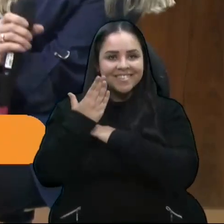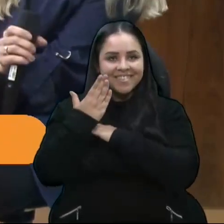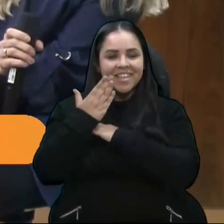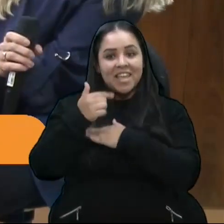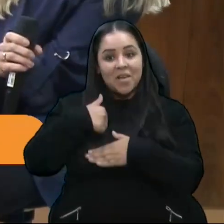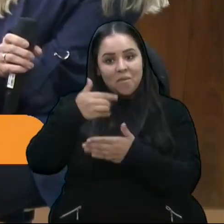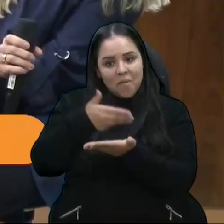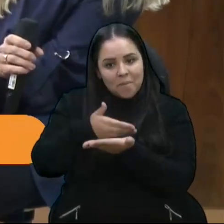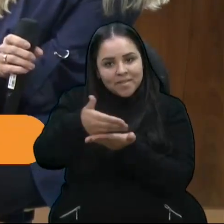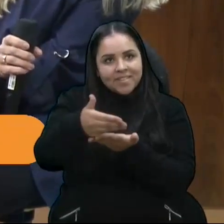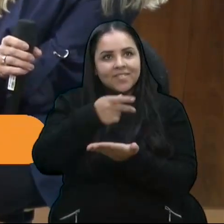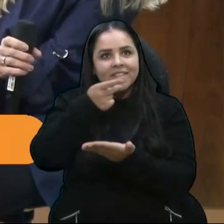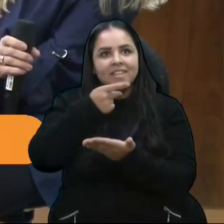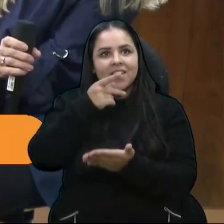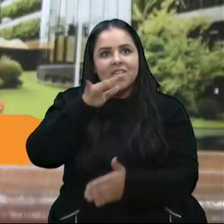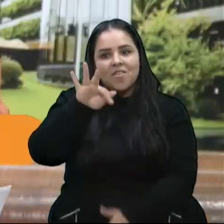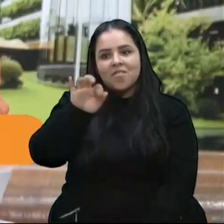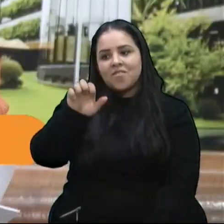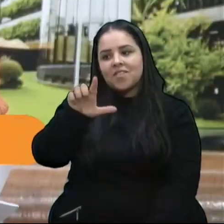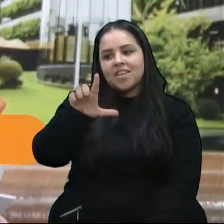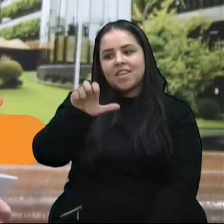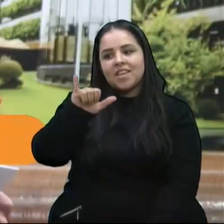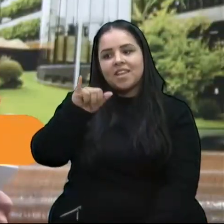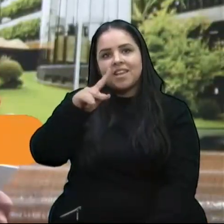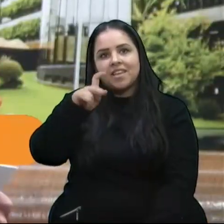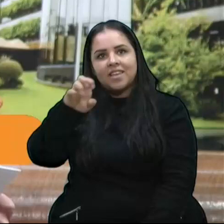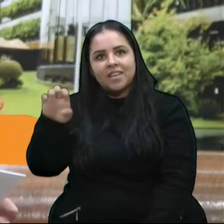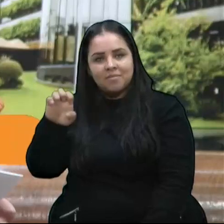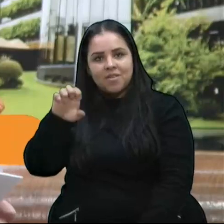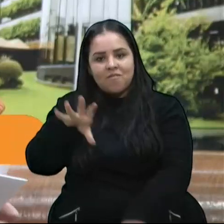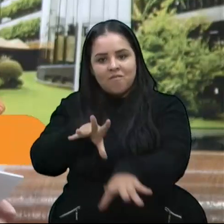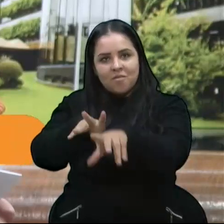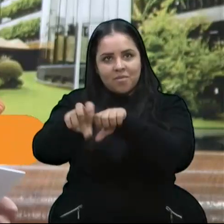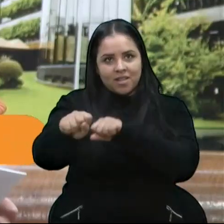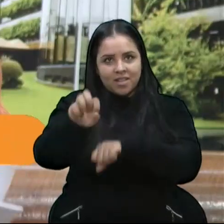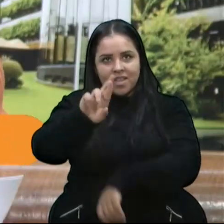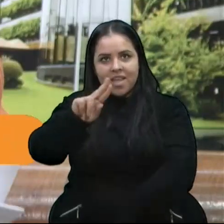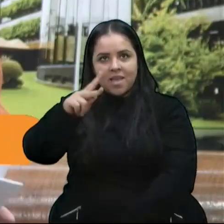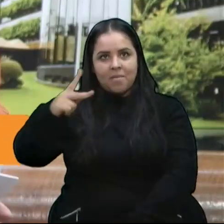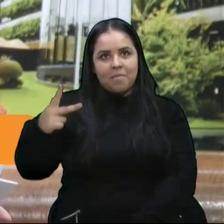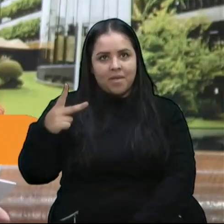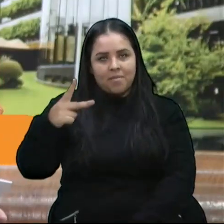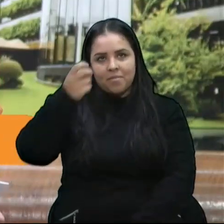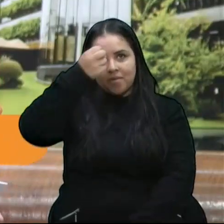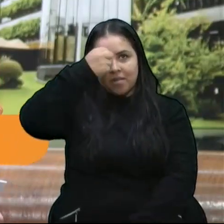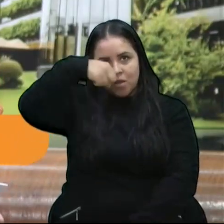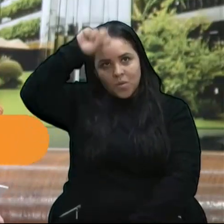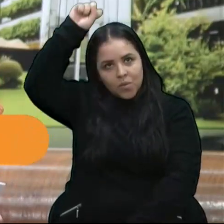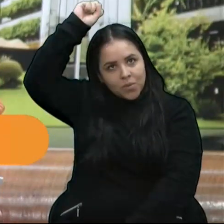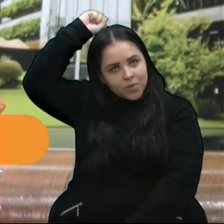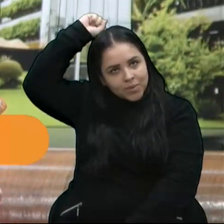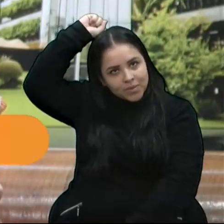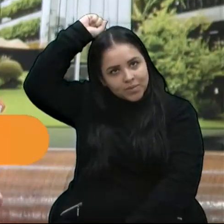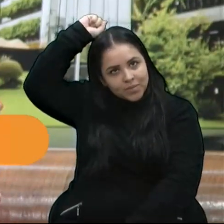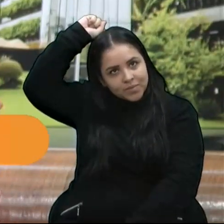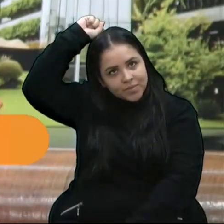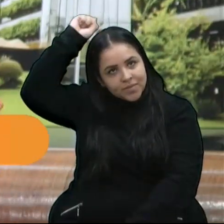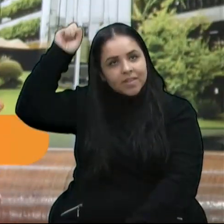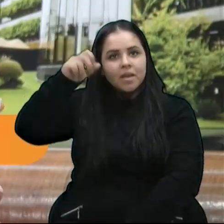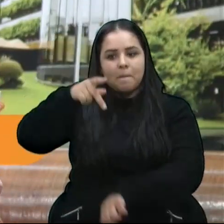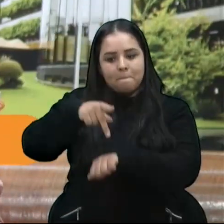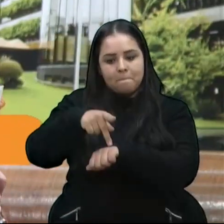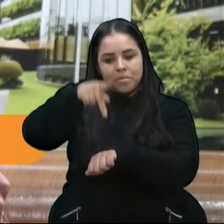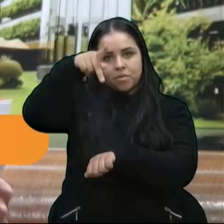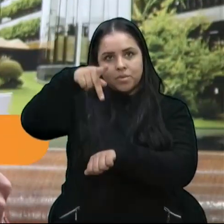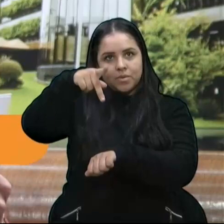então, falando do Felipe Andreola. Ele é formado em Relações Públicas pela Universidade de Caxias do Sul e